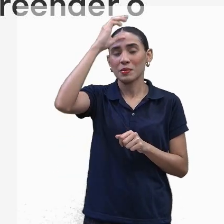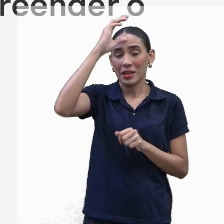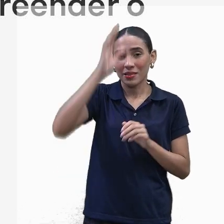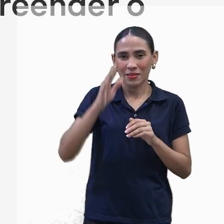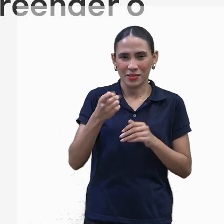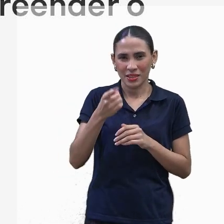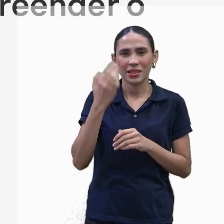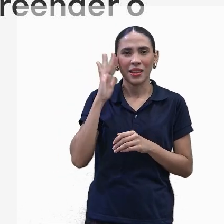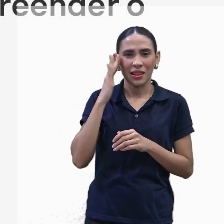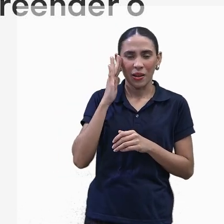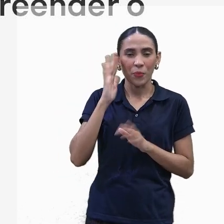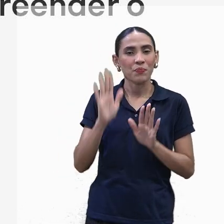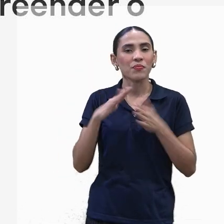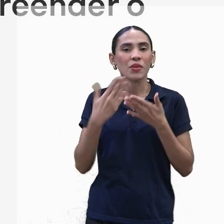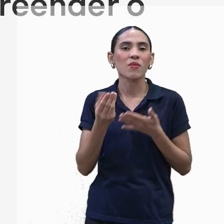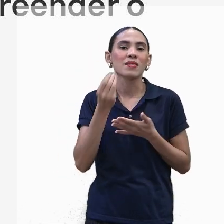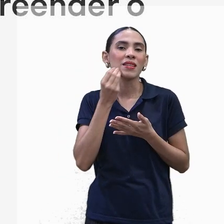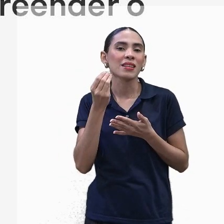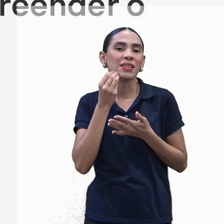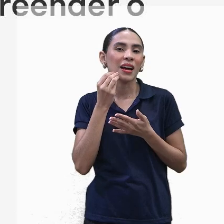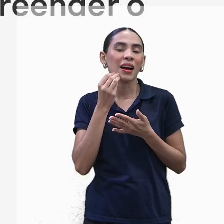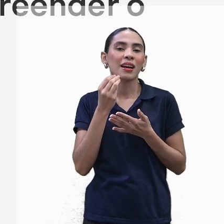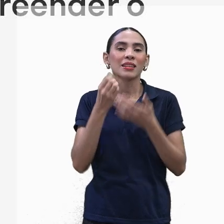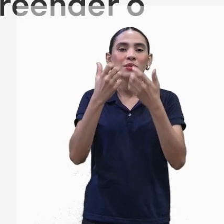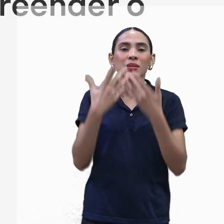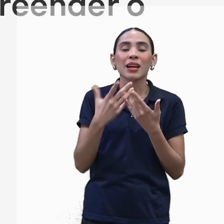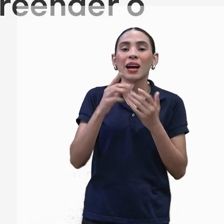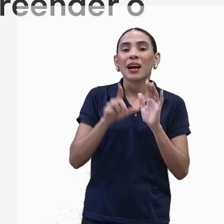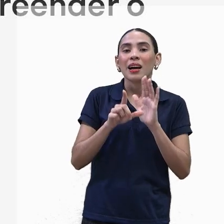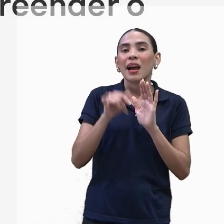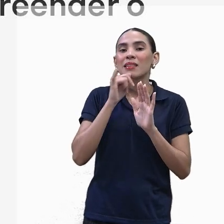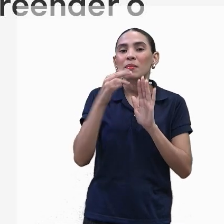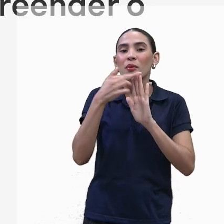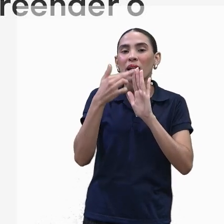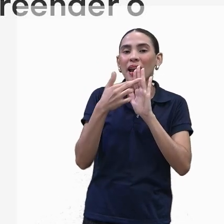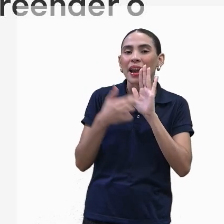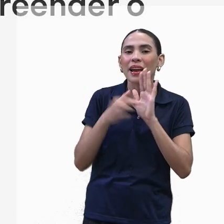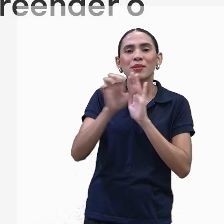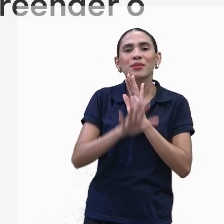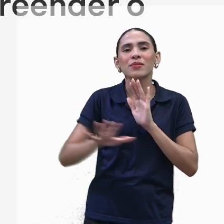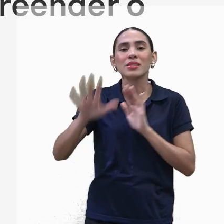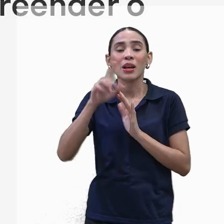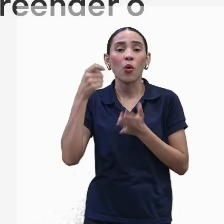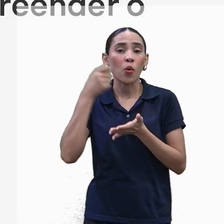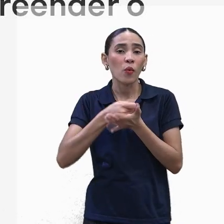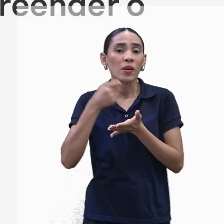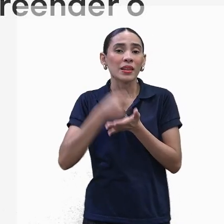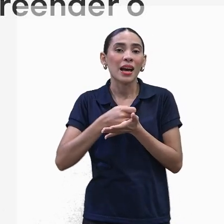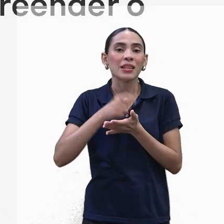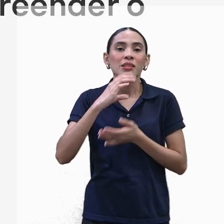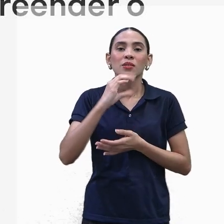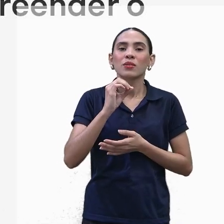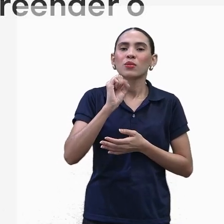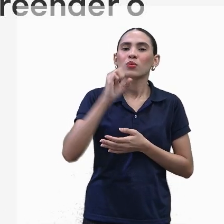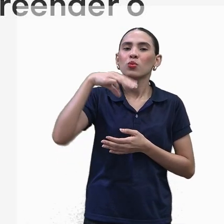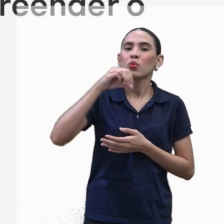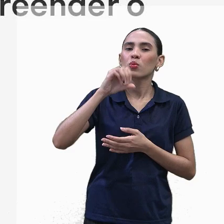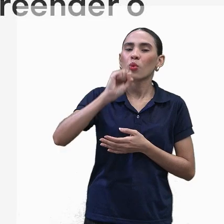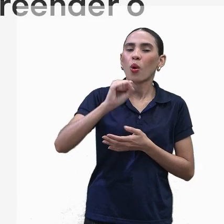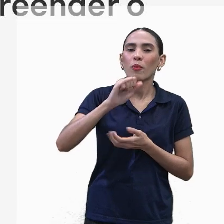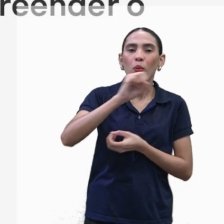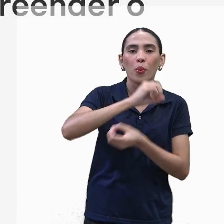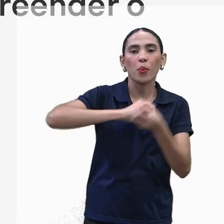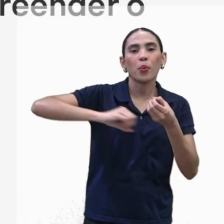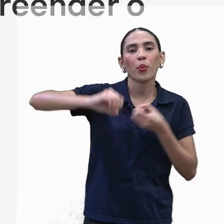Então, na busca por leis universais que governassem o cosmos, né? Esse universo que